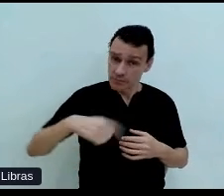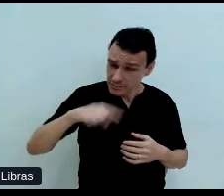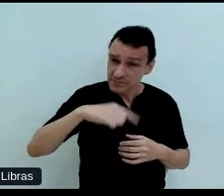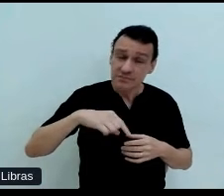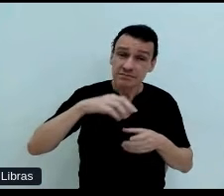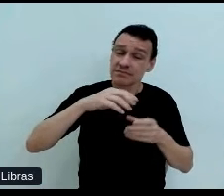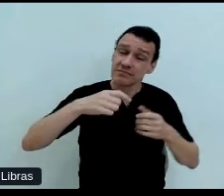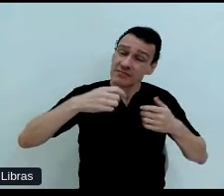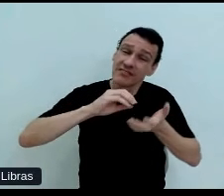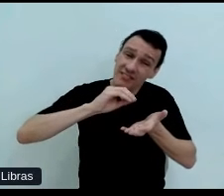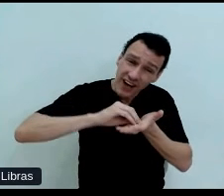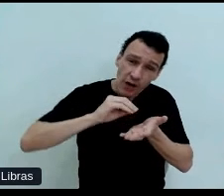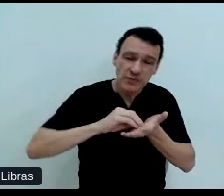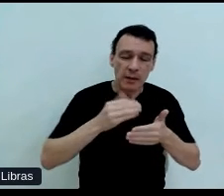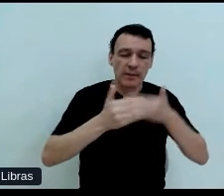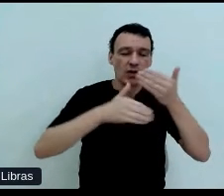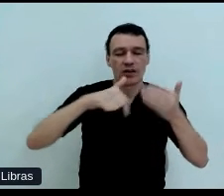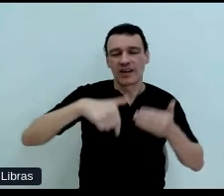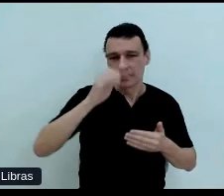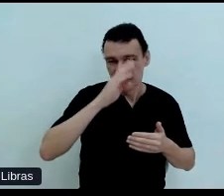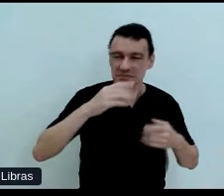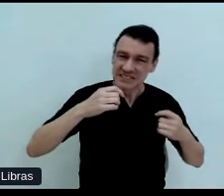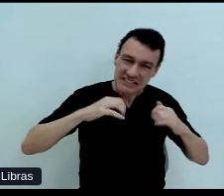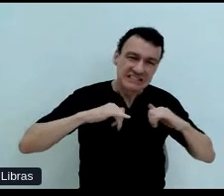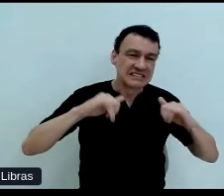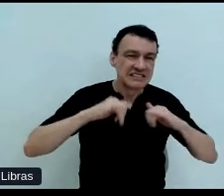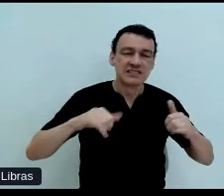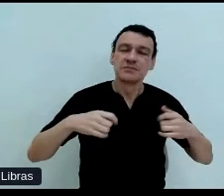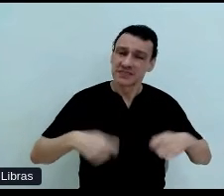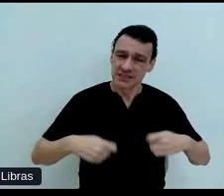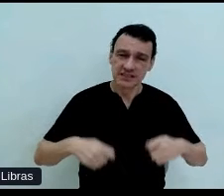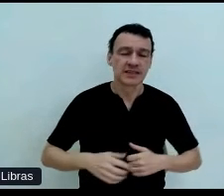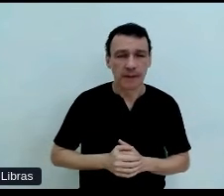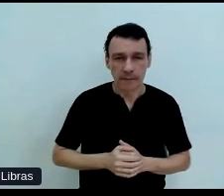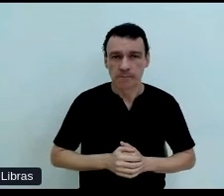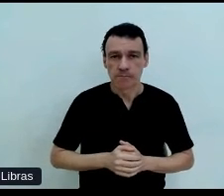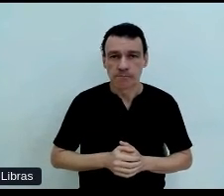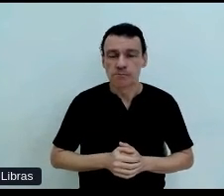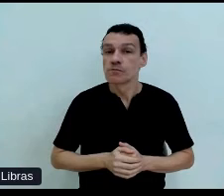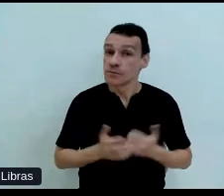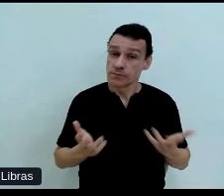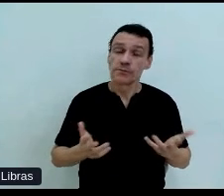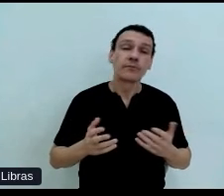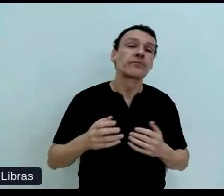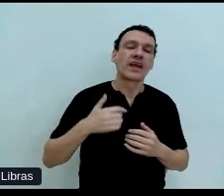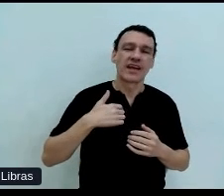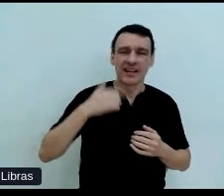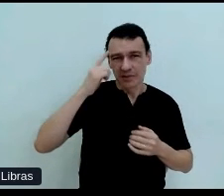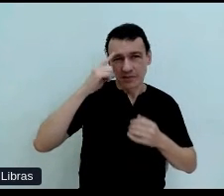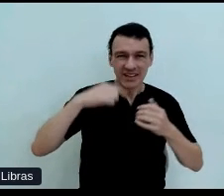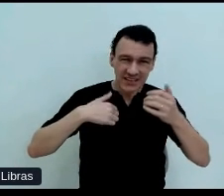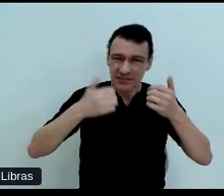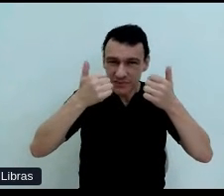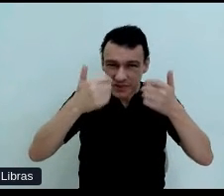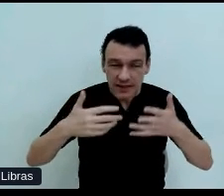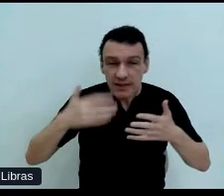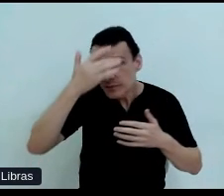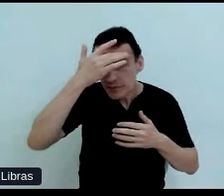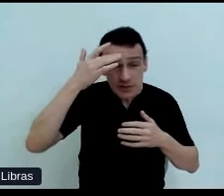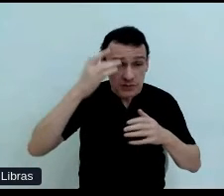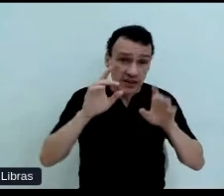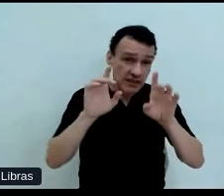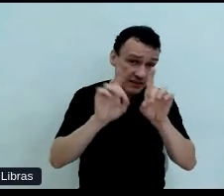qual o Brasil foi signatário a partir de 2008 e reconhecido em lei a partir de 2009. Portanto, é